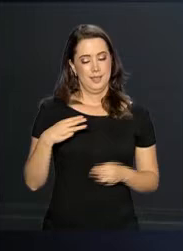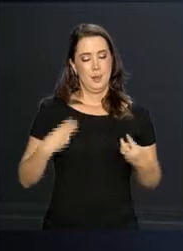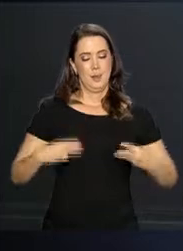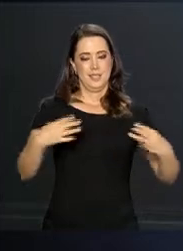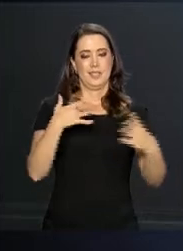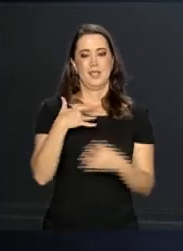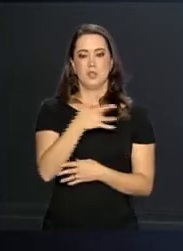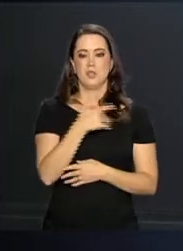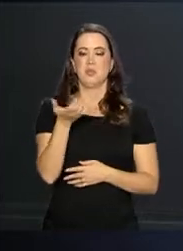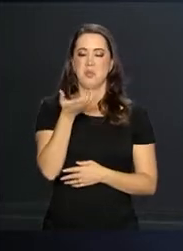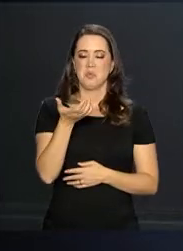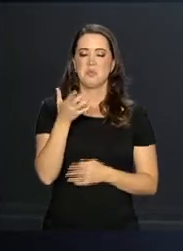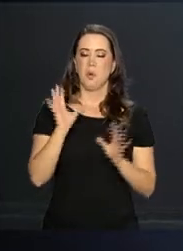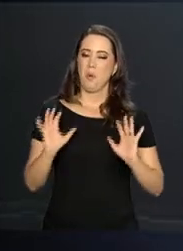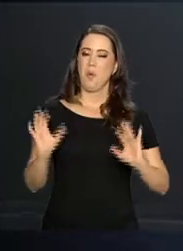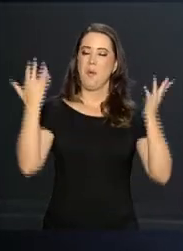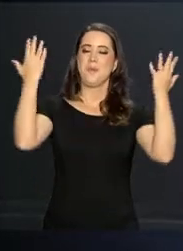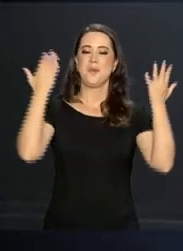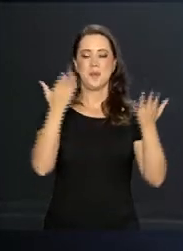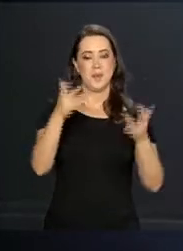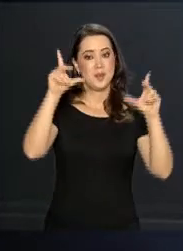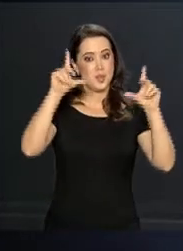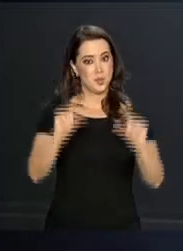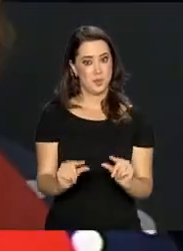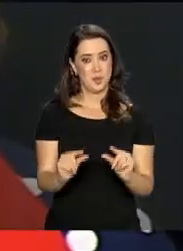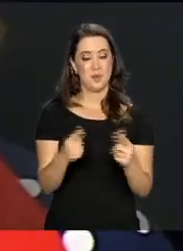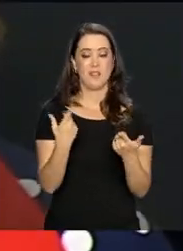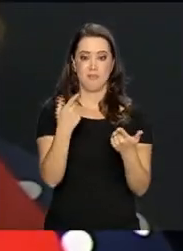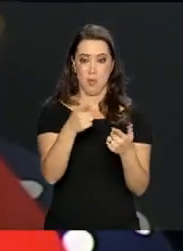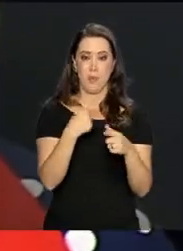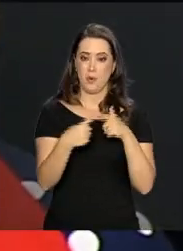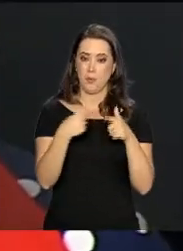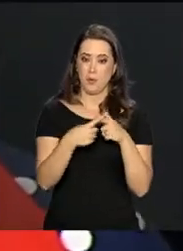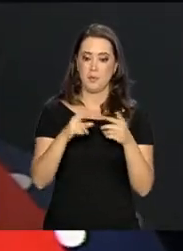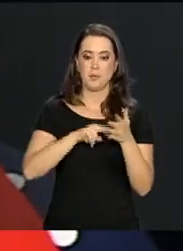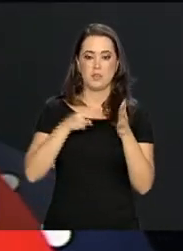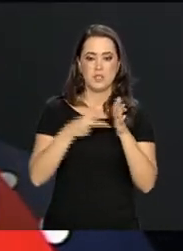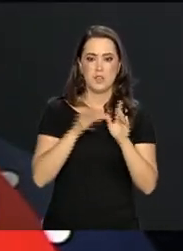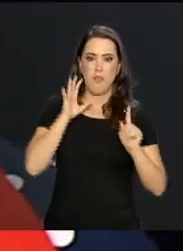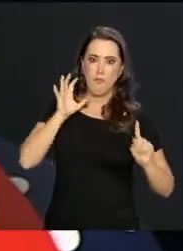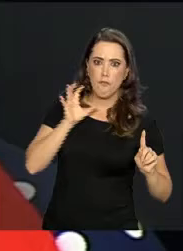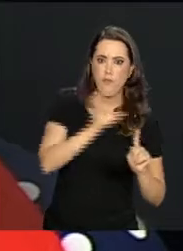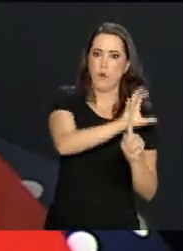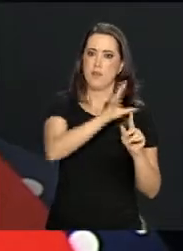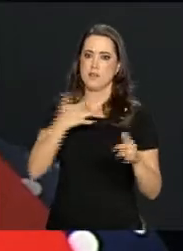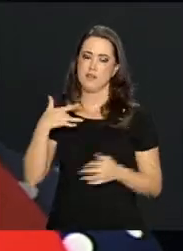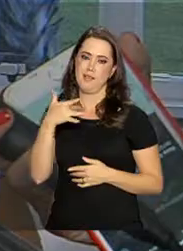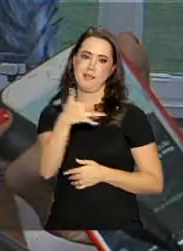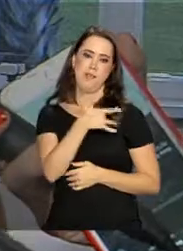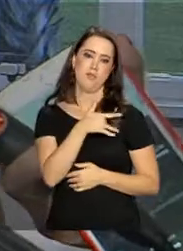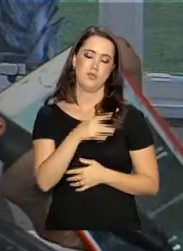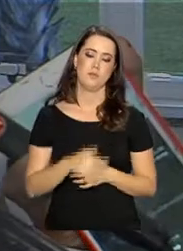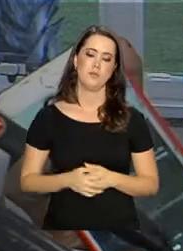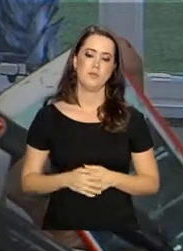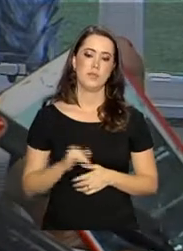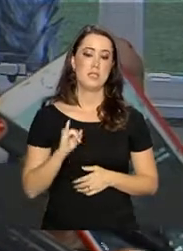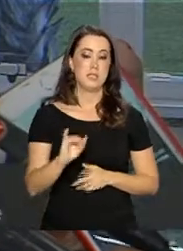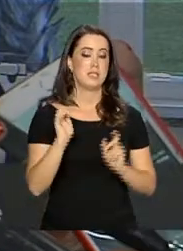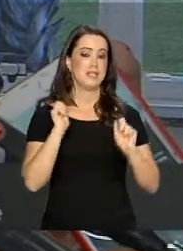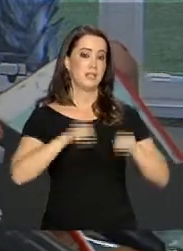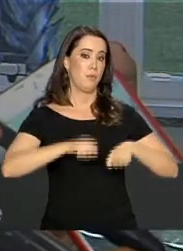a redução alcançada porque a violência nas estradas representa um impacto grande para a pasta. Se eu